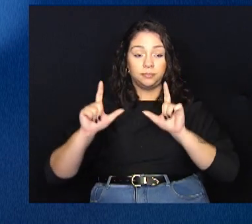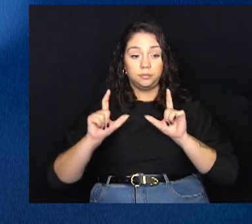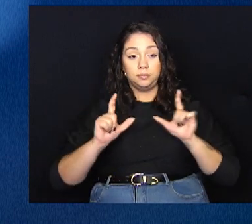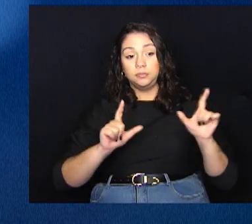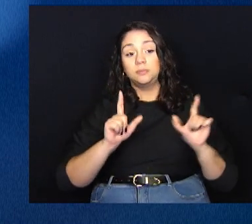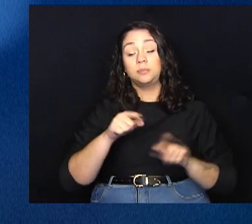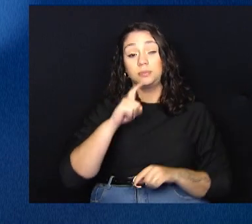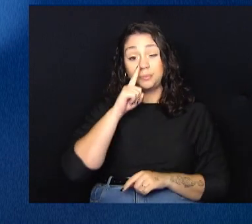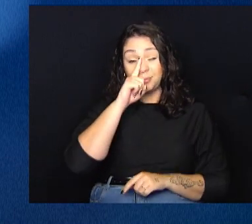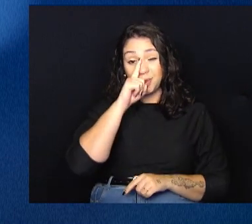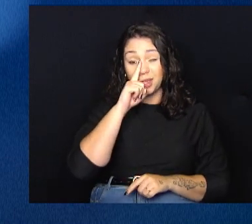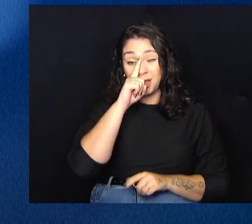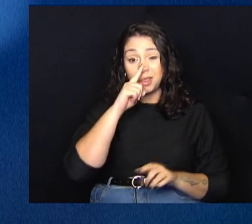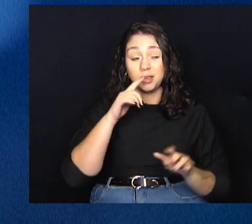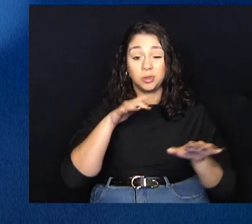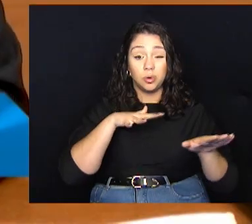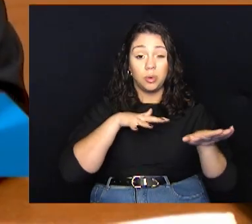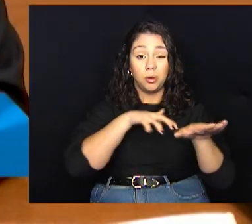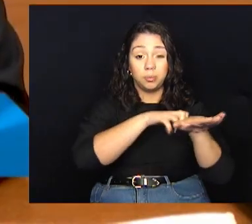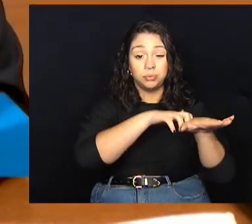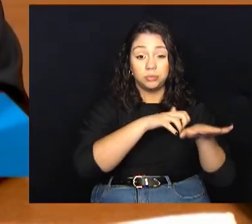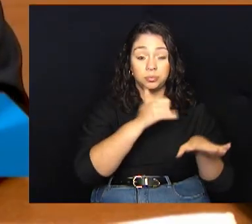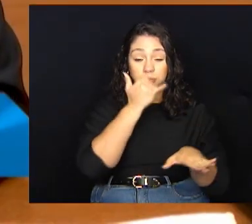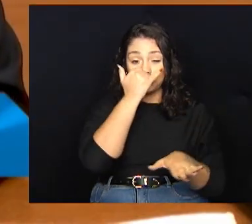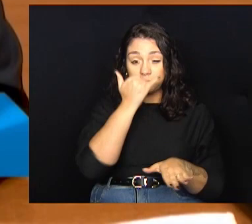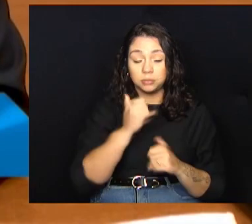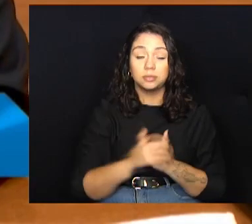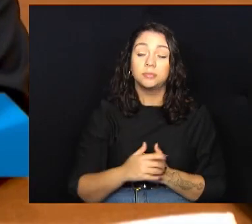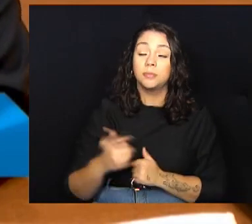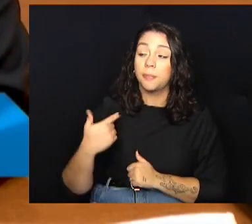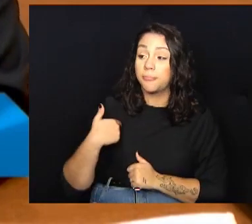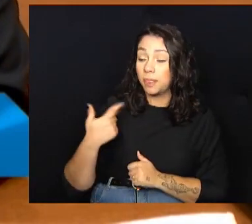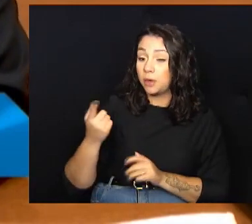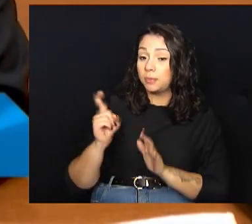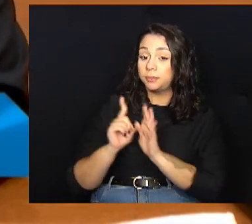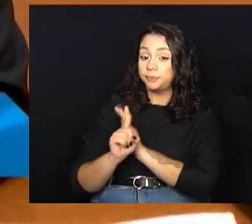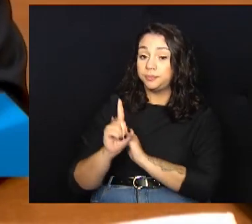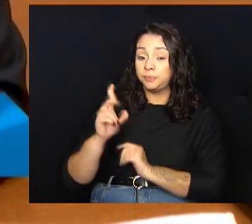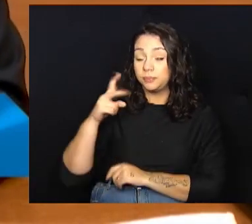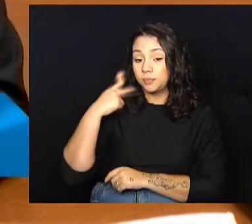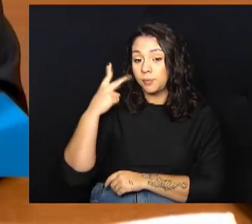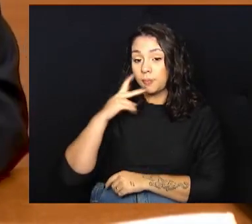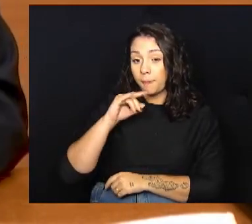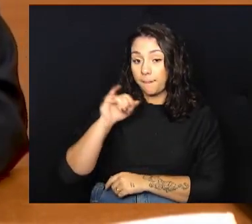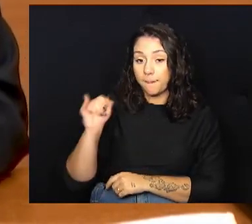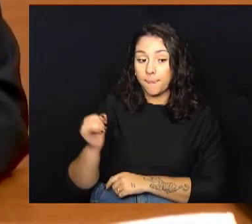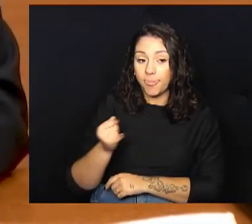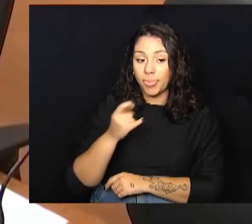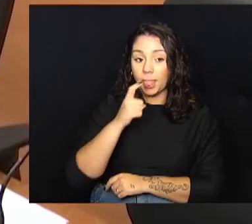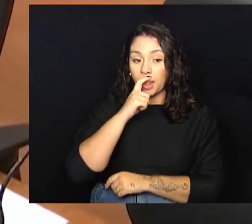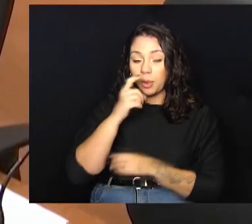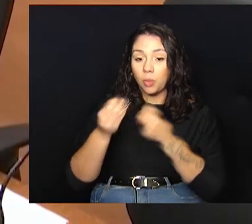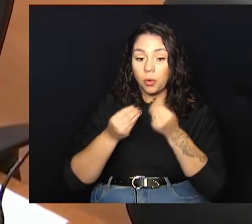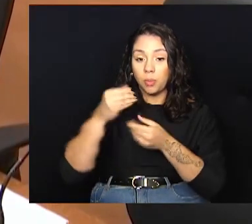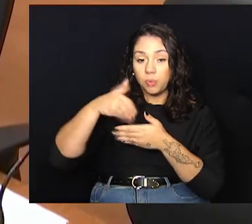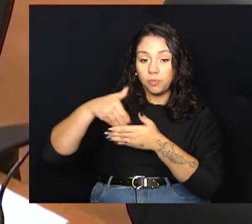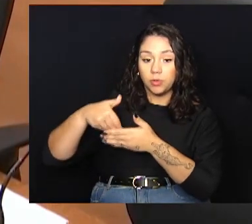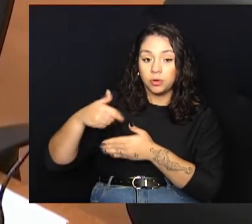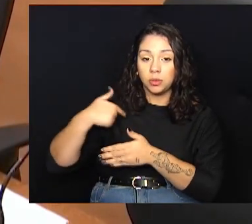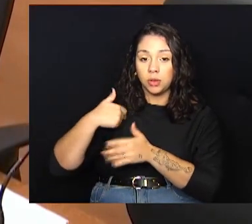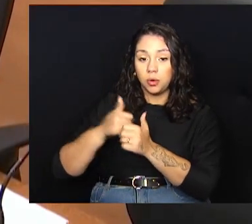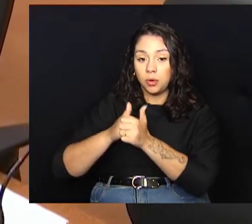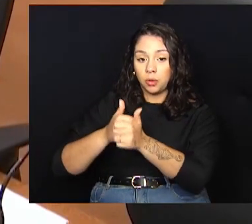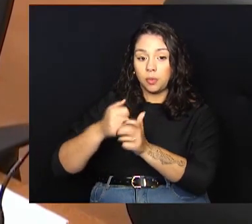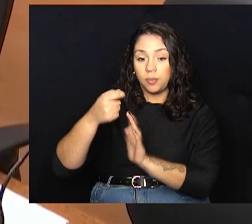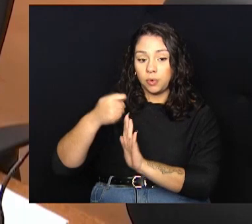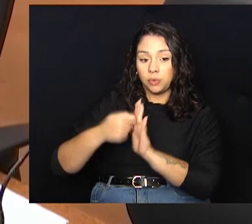alto risco de acidente de trânsito eu pergunto ao Vereador Jorge Schneider como vota eu acompanho